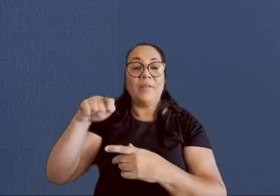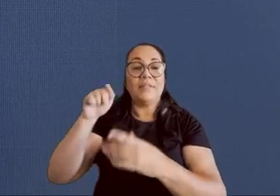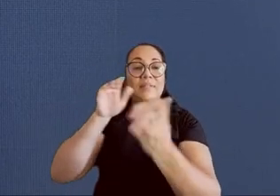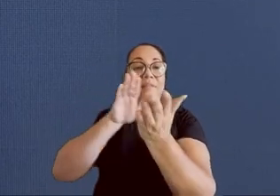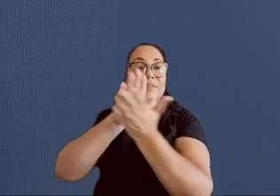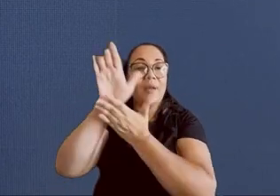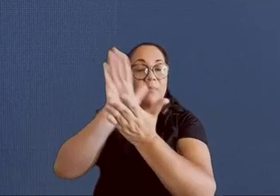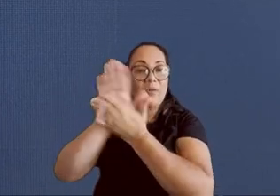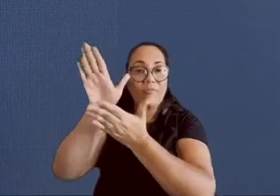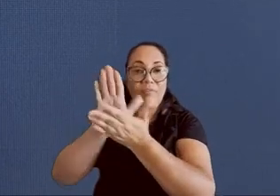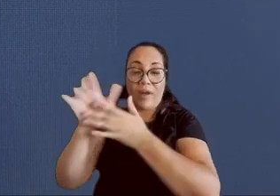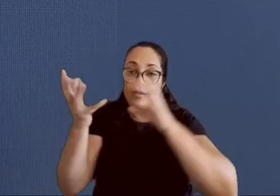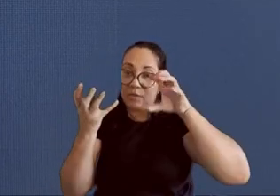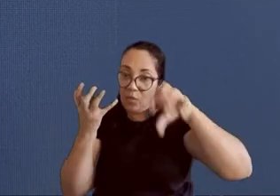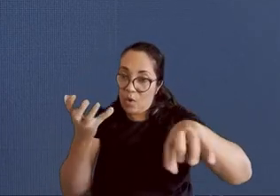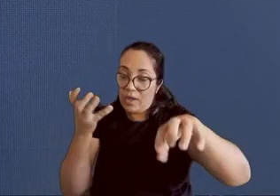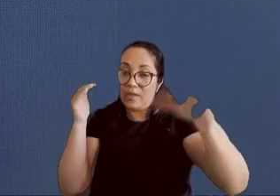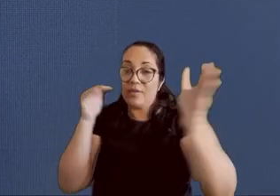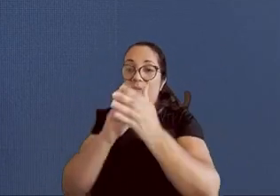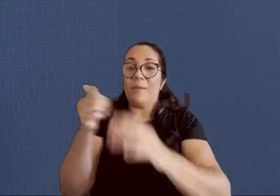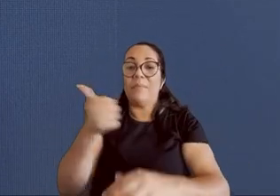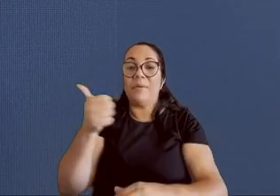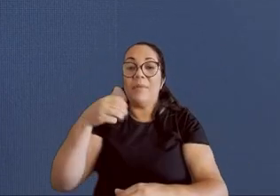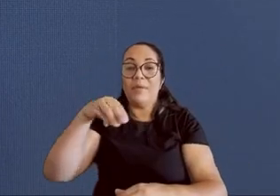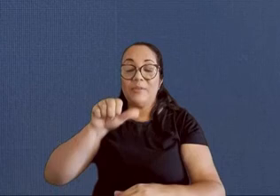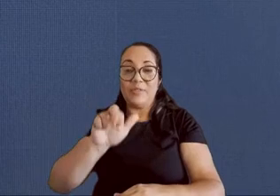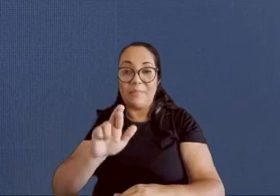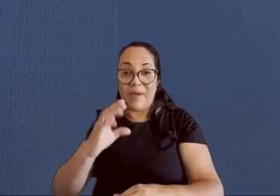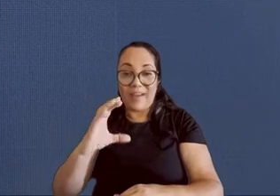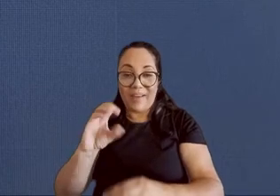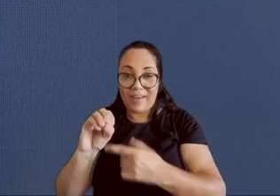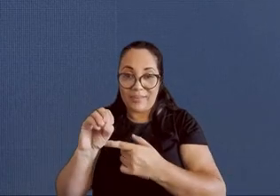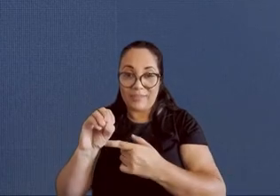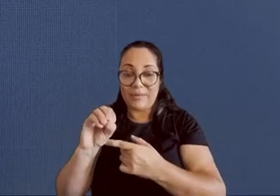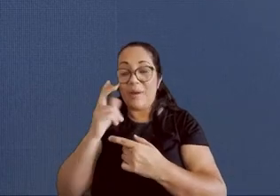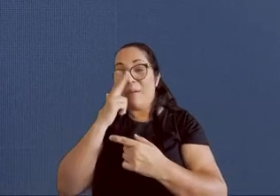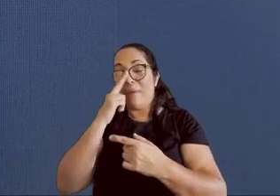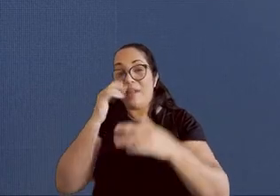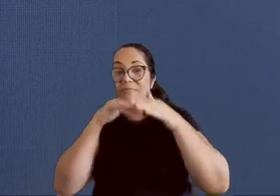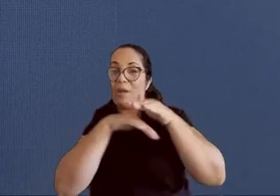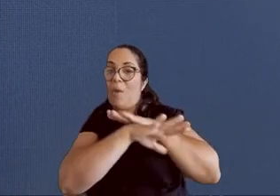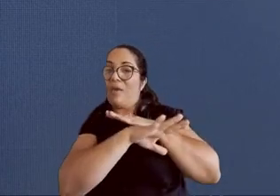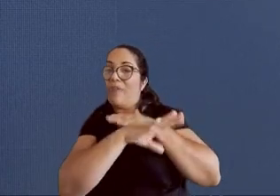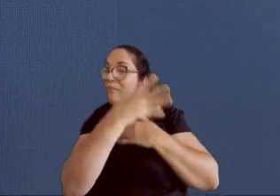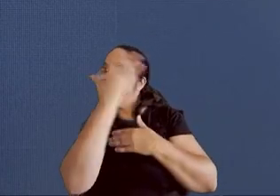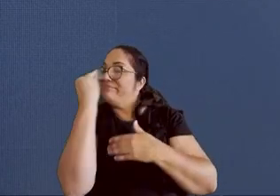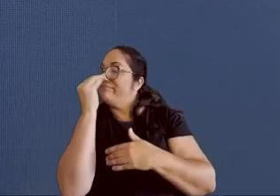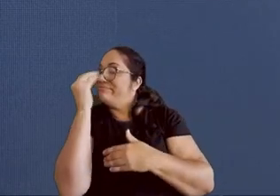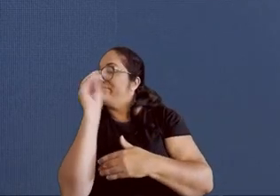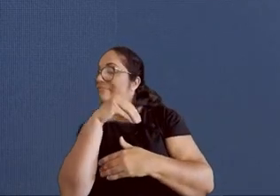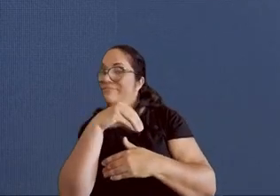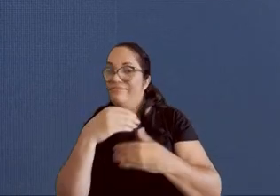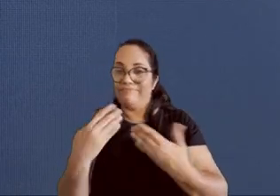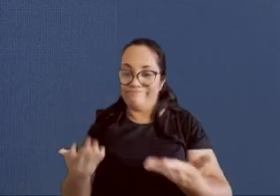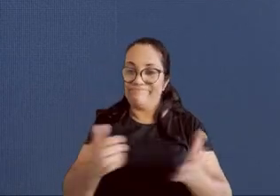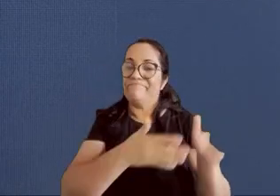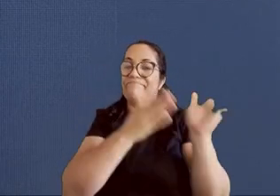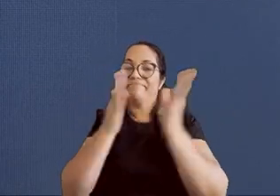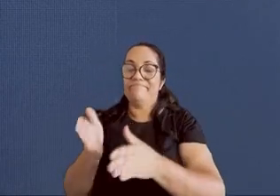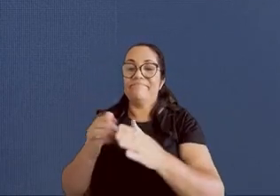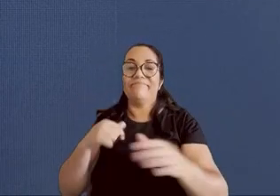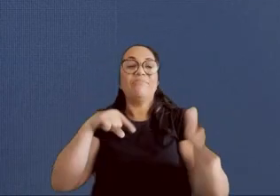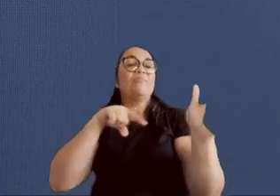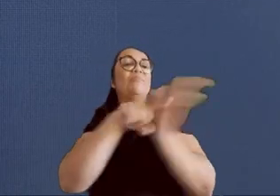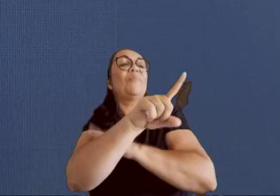congresso dia primeiro de março e hoje saiu no Jornal aí que provavelmente vão deixar caducar qual você acha que seria o impacto do